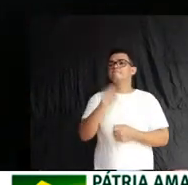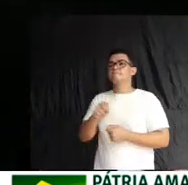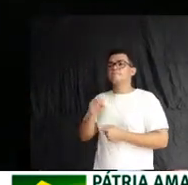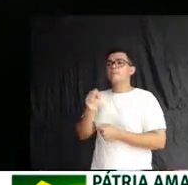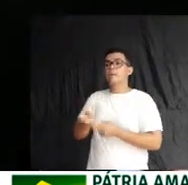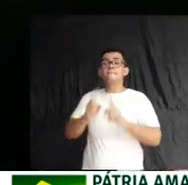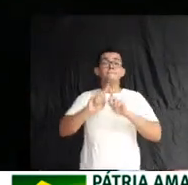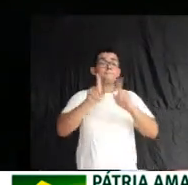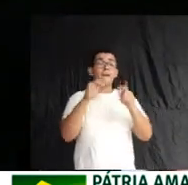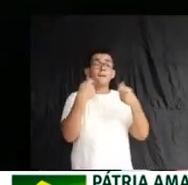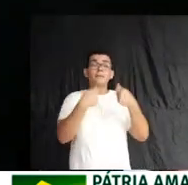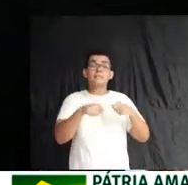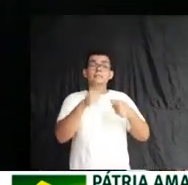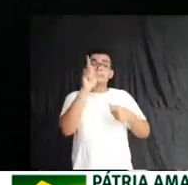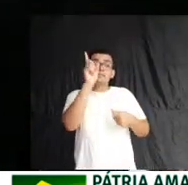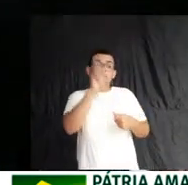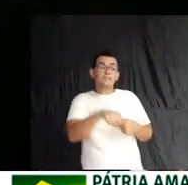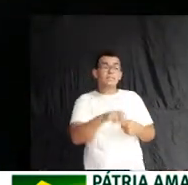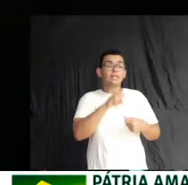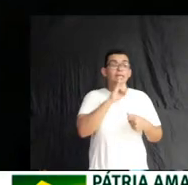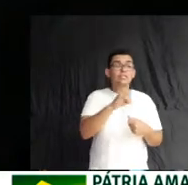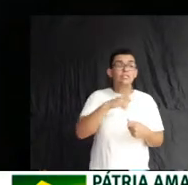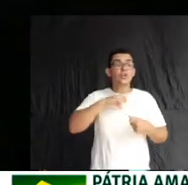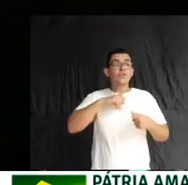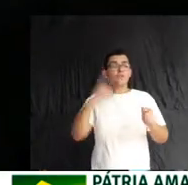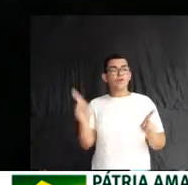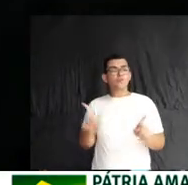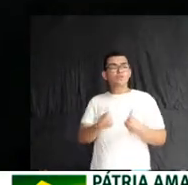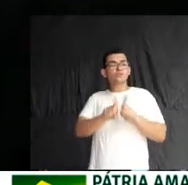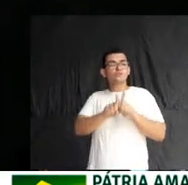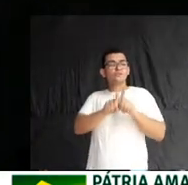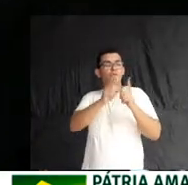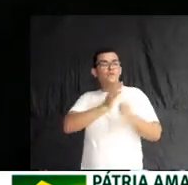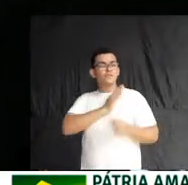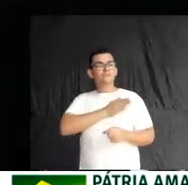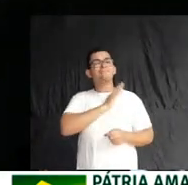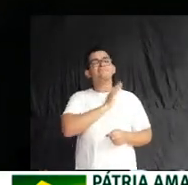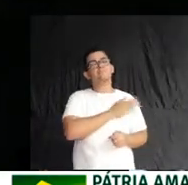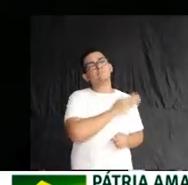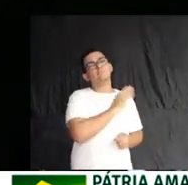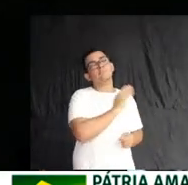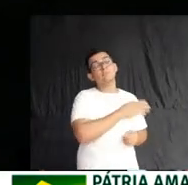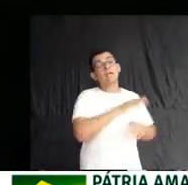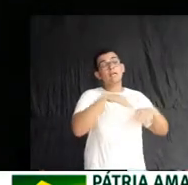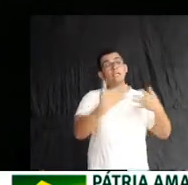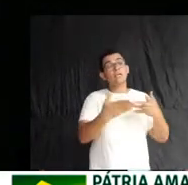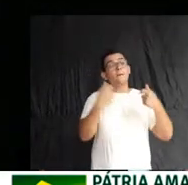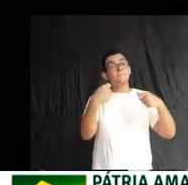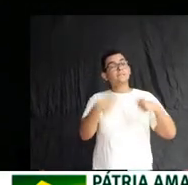Tem que ser assim. Esse é o meu coração. Não diga, não precisa.